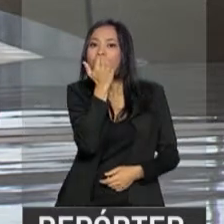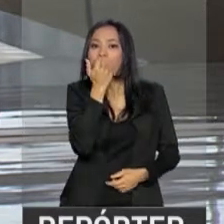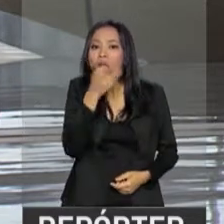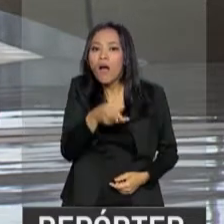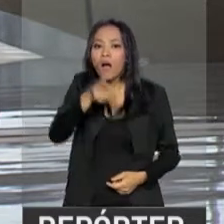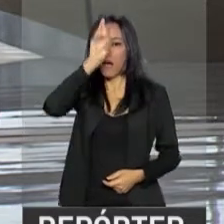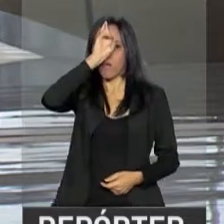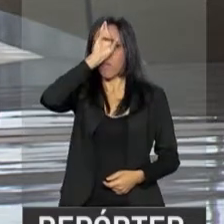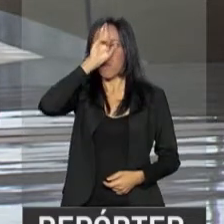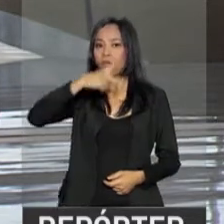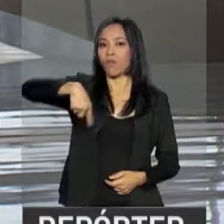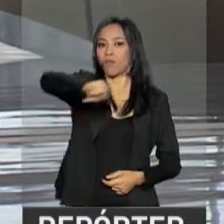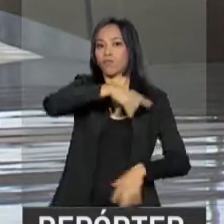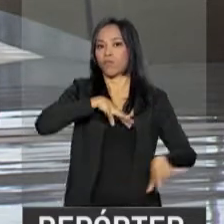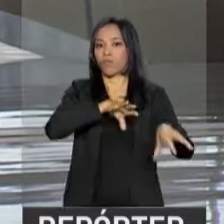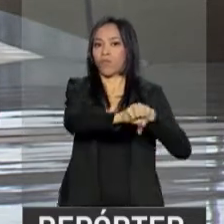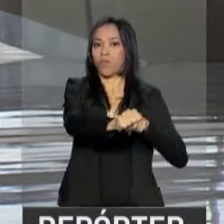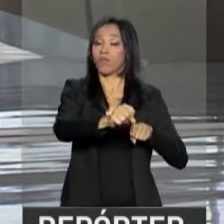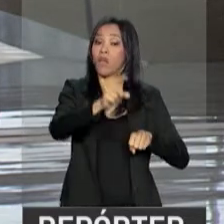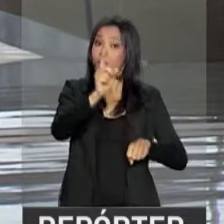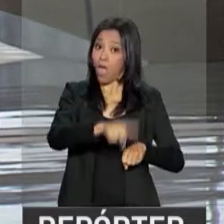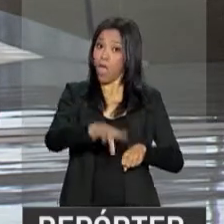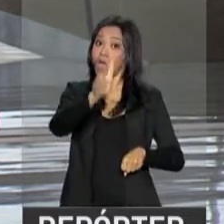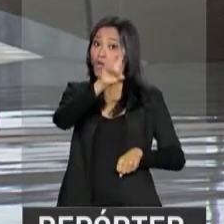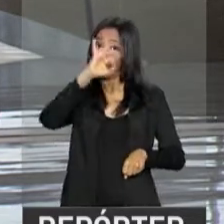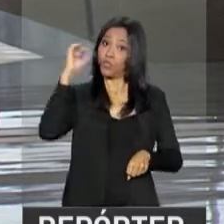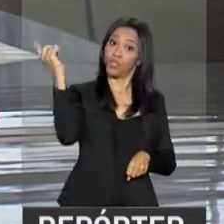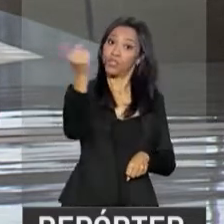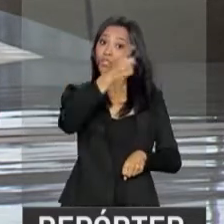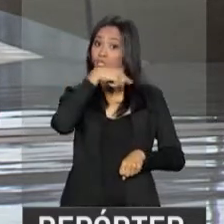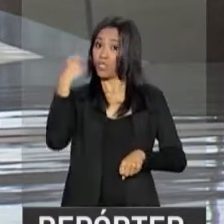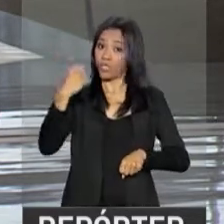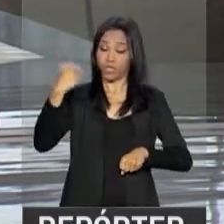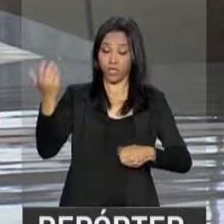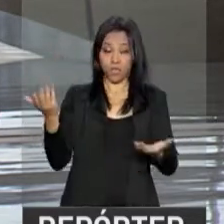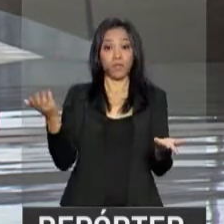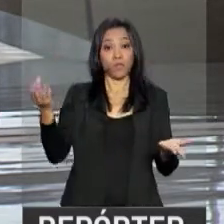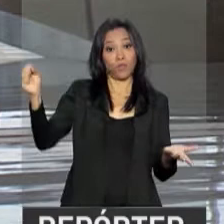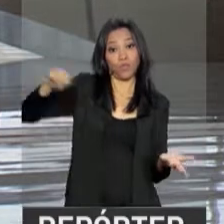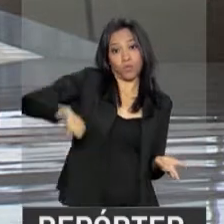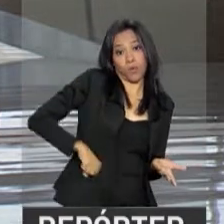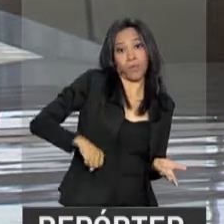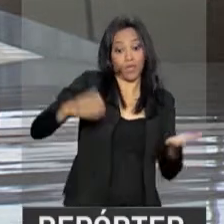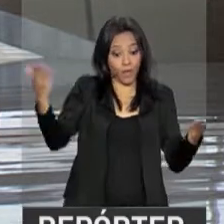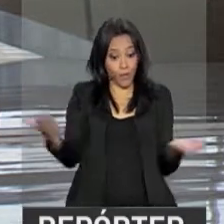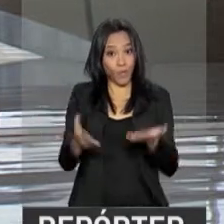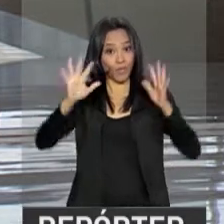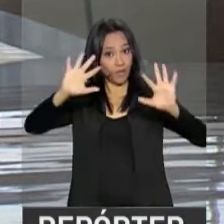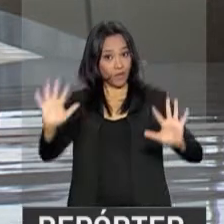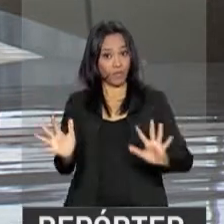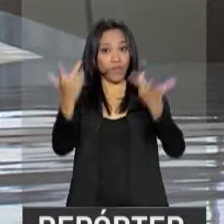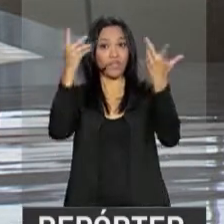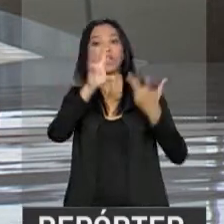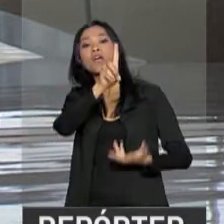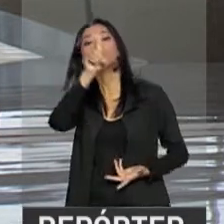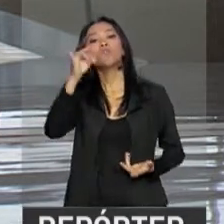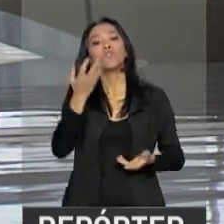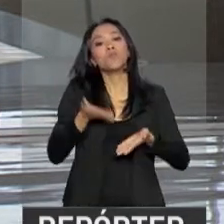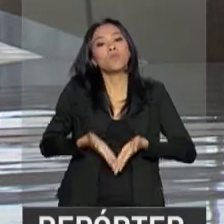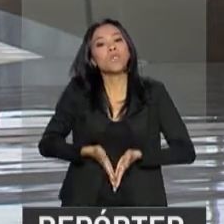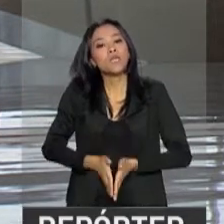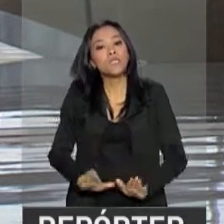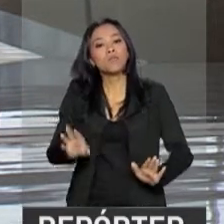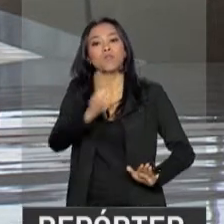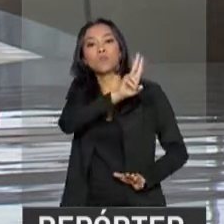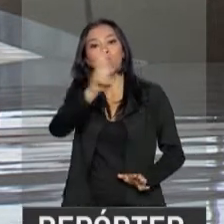e esse evento faz parte do dia do dia do diplomata que é celebrado hoje a data marca o nascimento dia do nascimento de